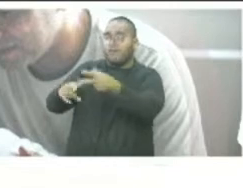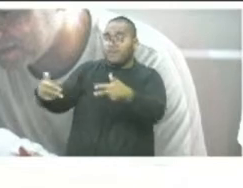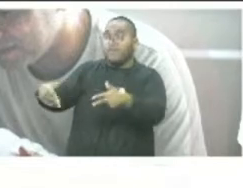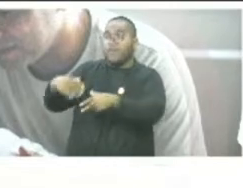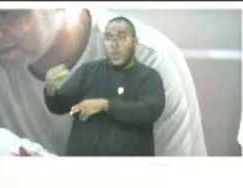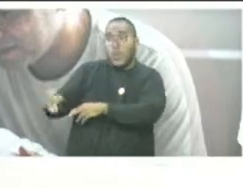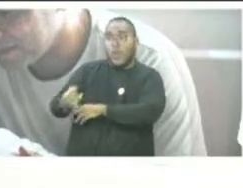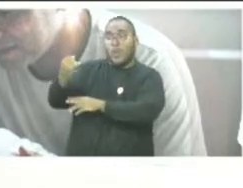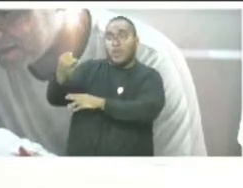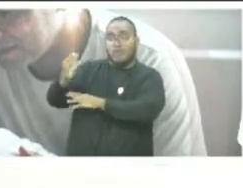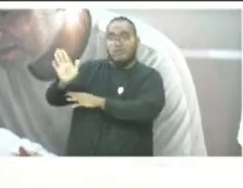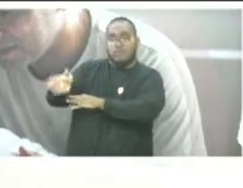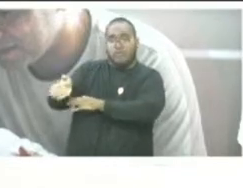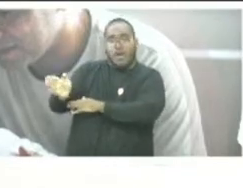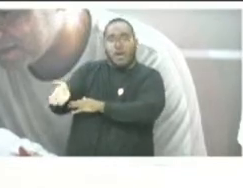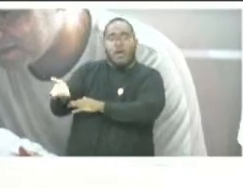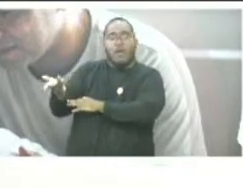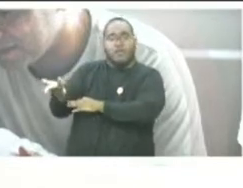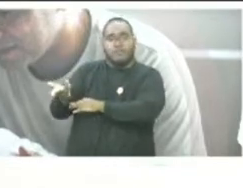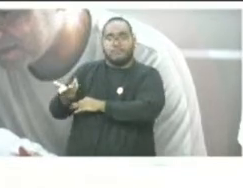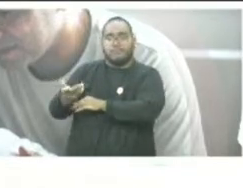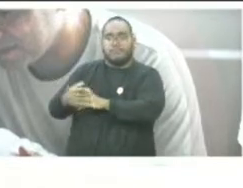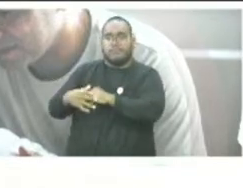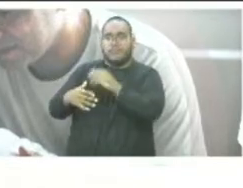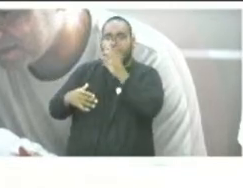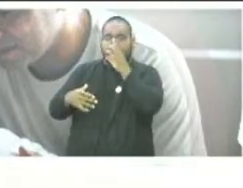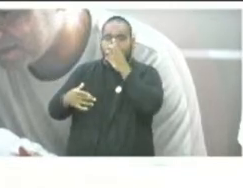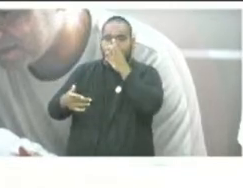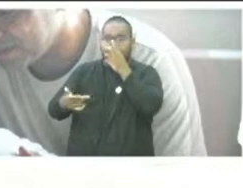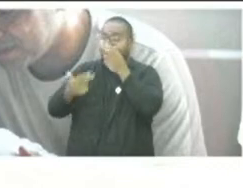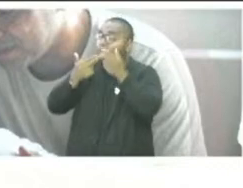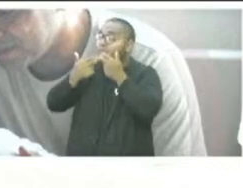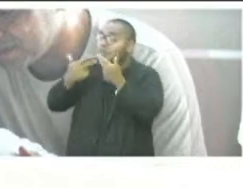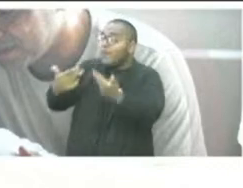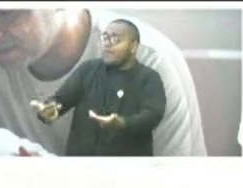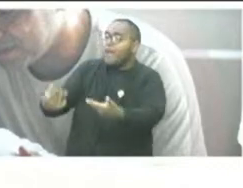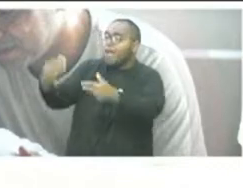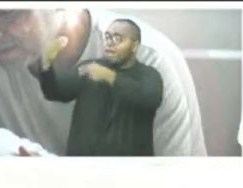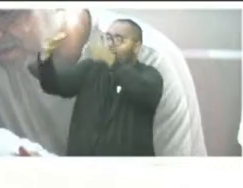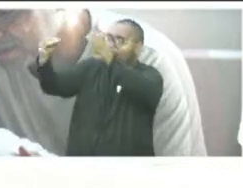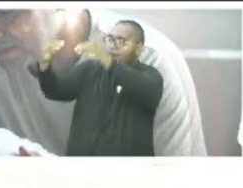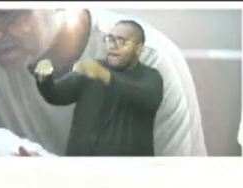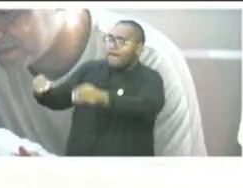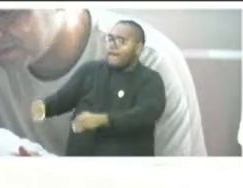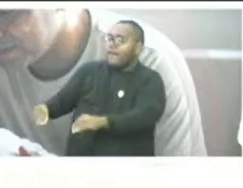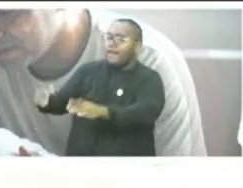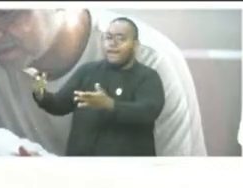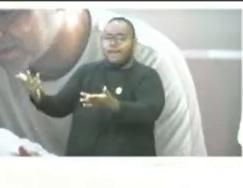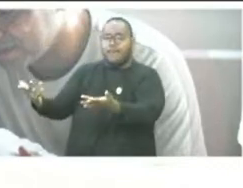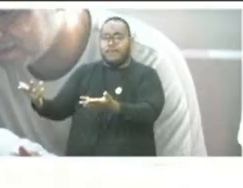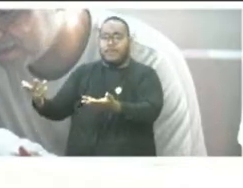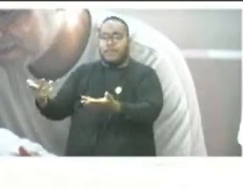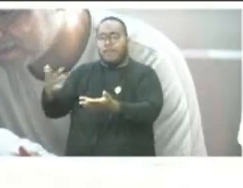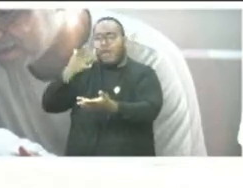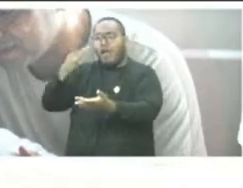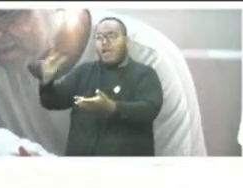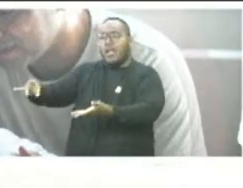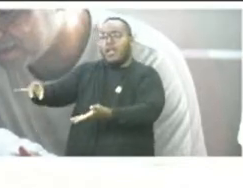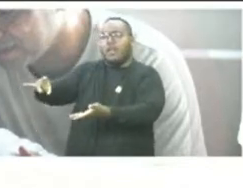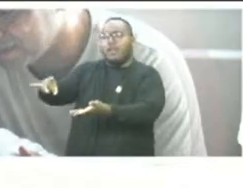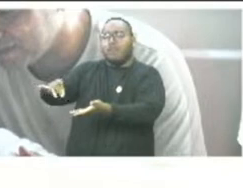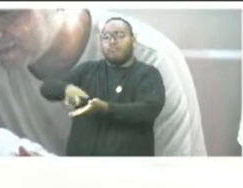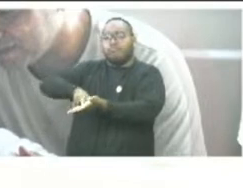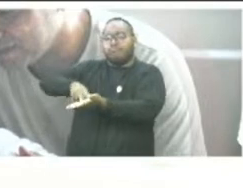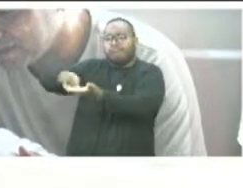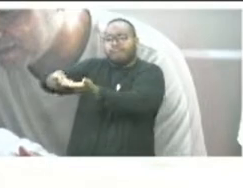gente acaba trazendo essas novidades também, olhando para como é que a gente interpreta esses instrumentos, né? Com